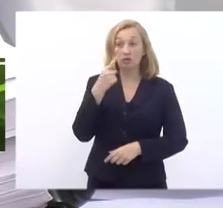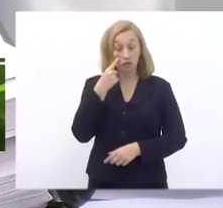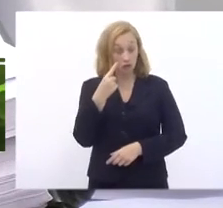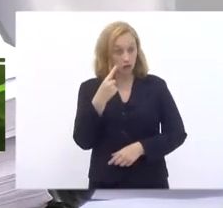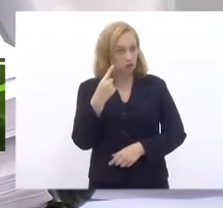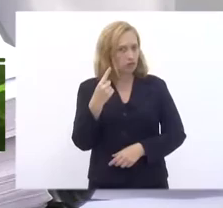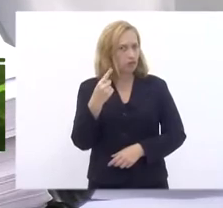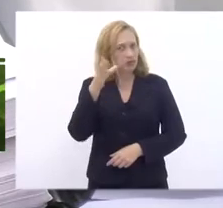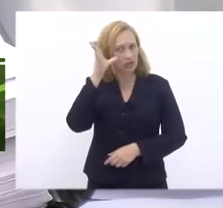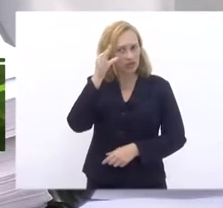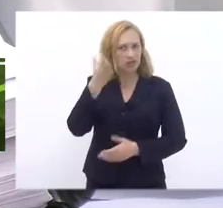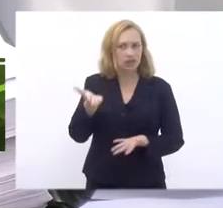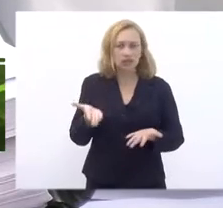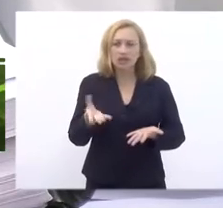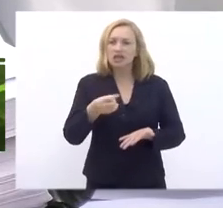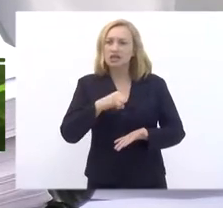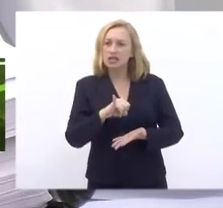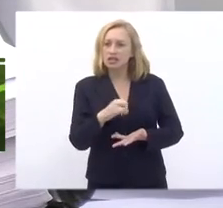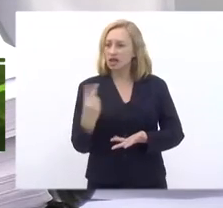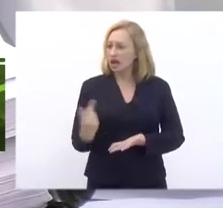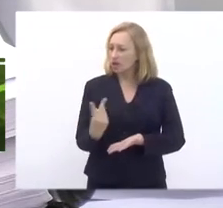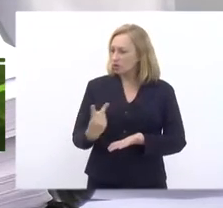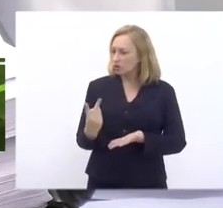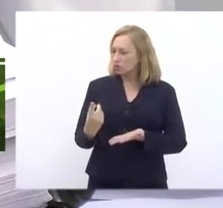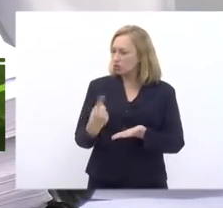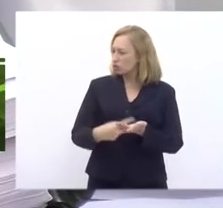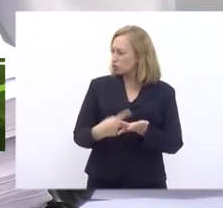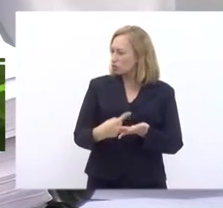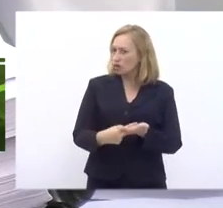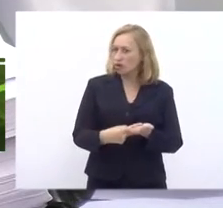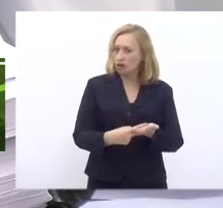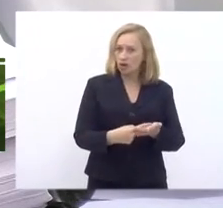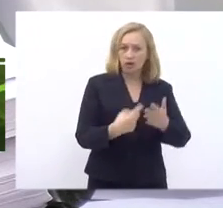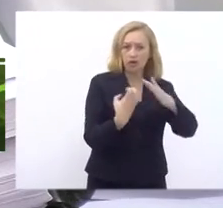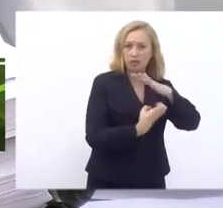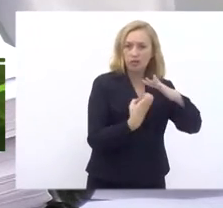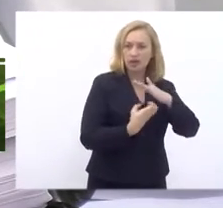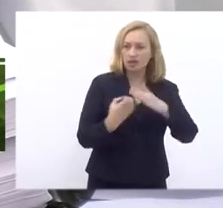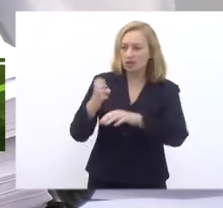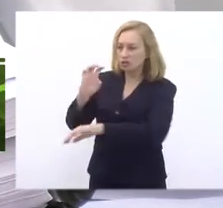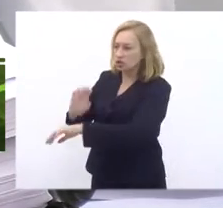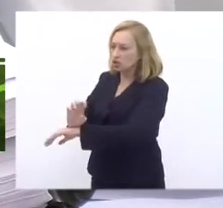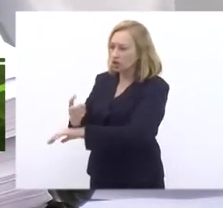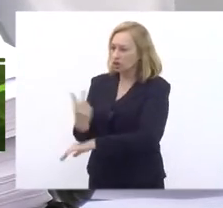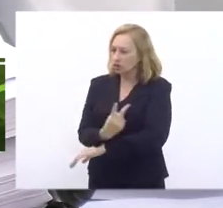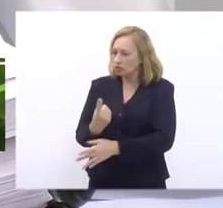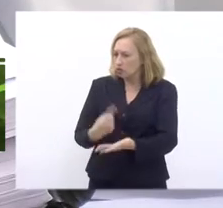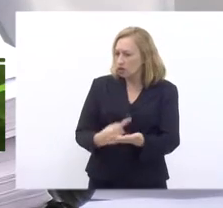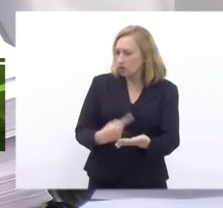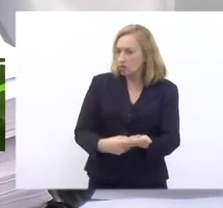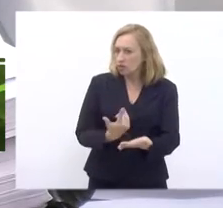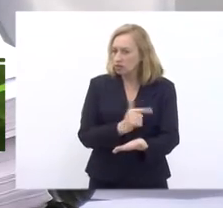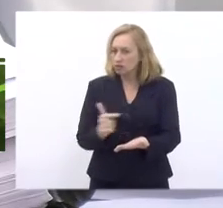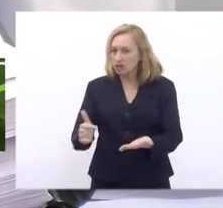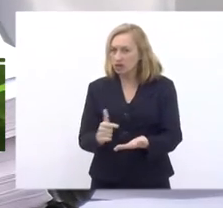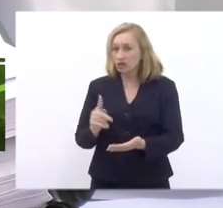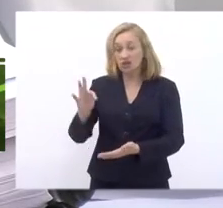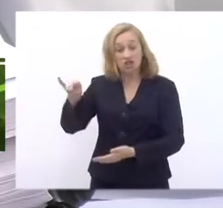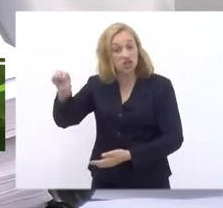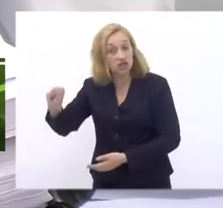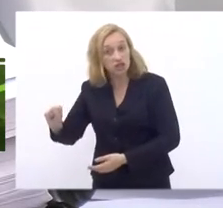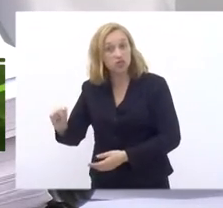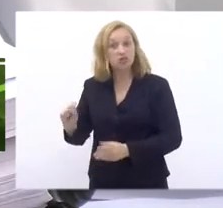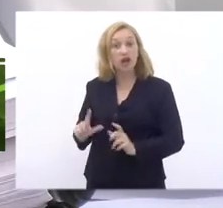Pela Getransp. Se não houver acordo entre a concessionária e o Estado, a Getransp tem que arbitrar, Então, se